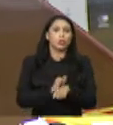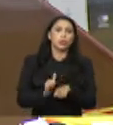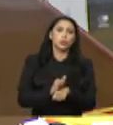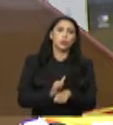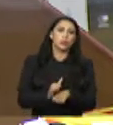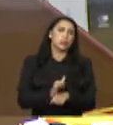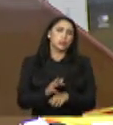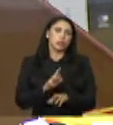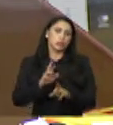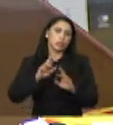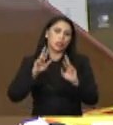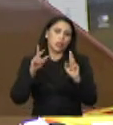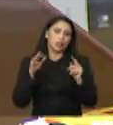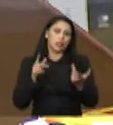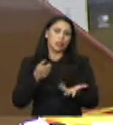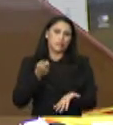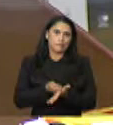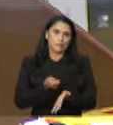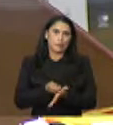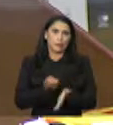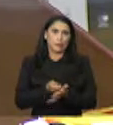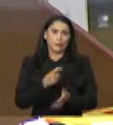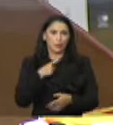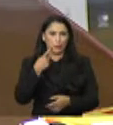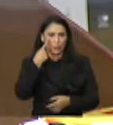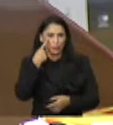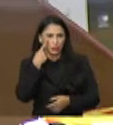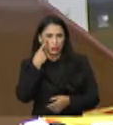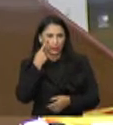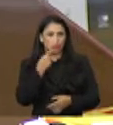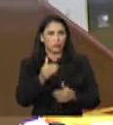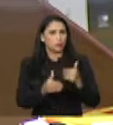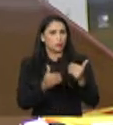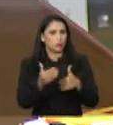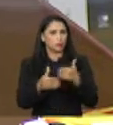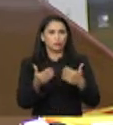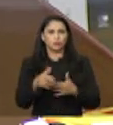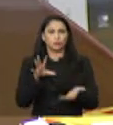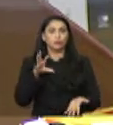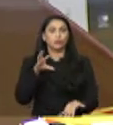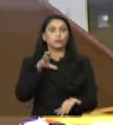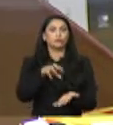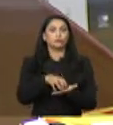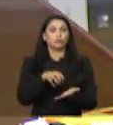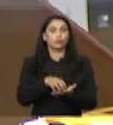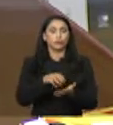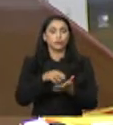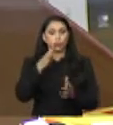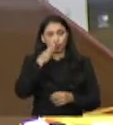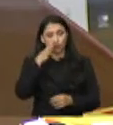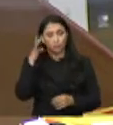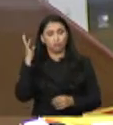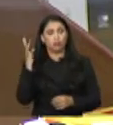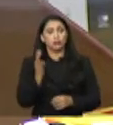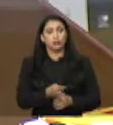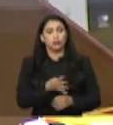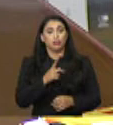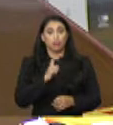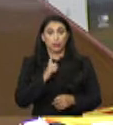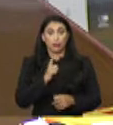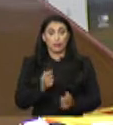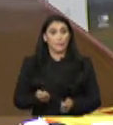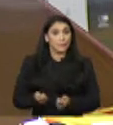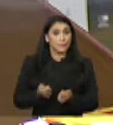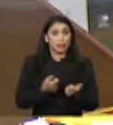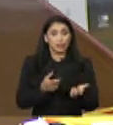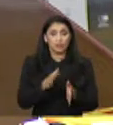pelos quais torna mais exigente a observância de certos procedimentos pelo órgão da acusação está claro que isso